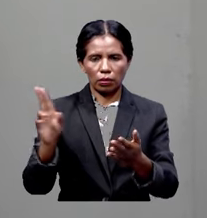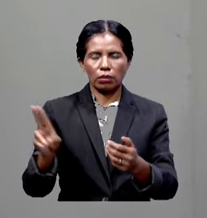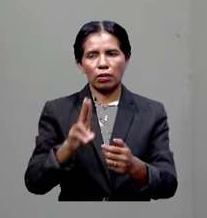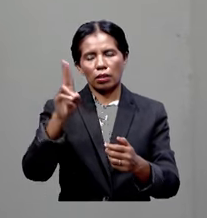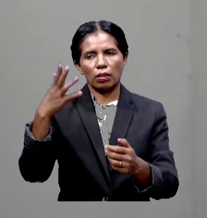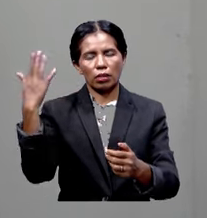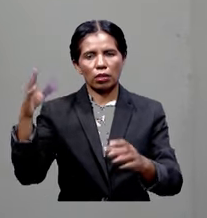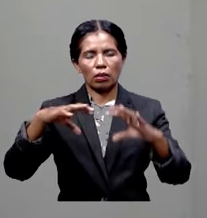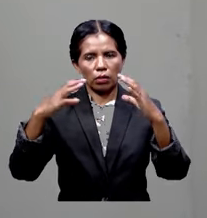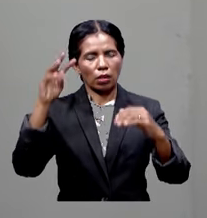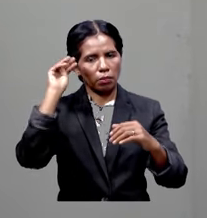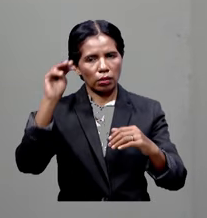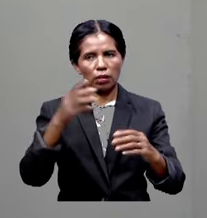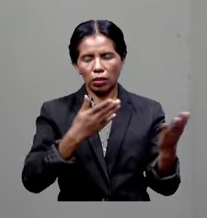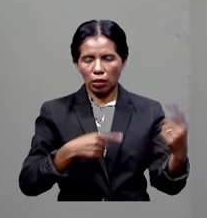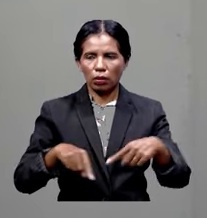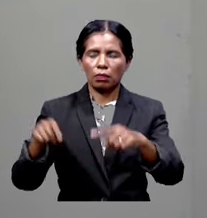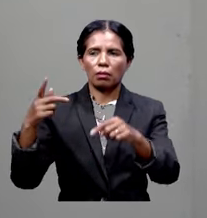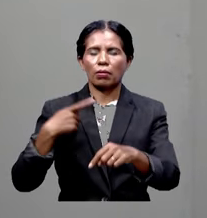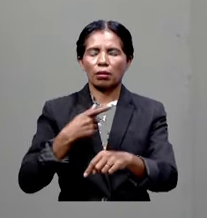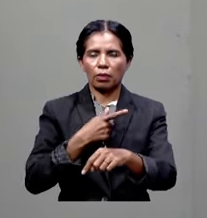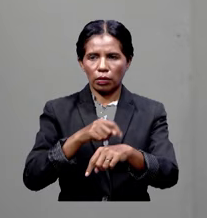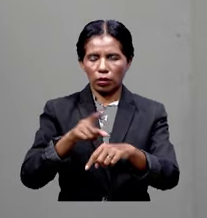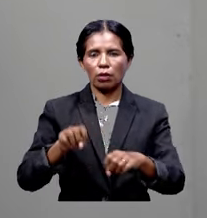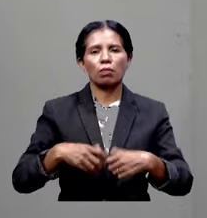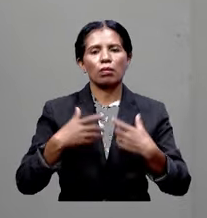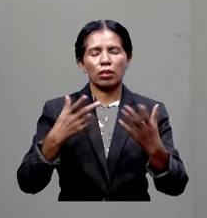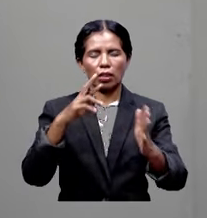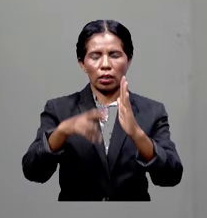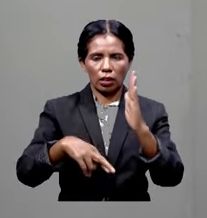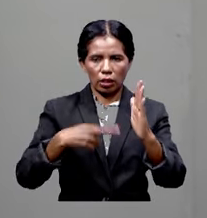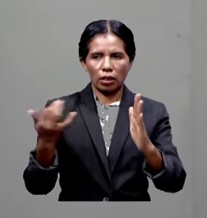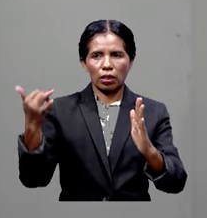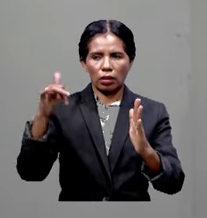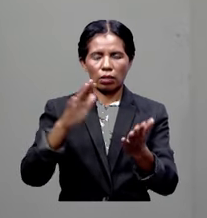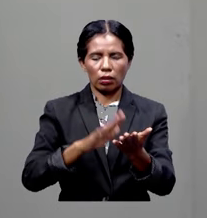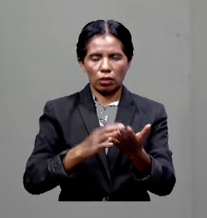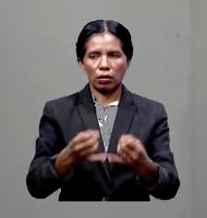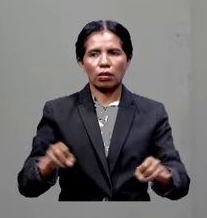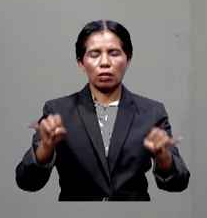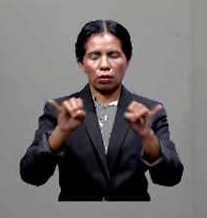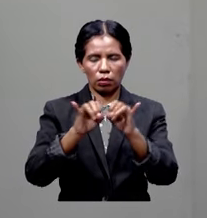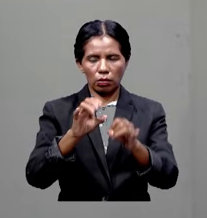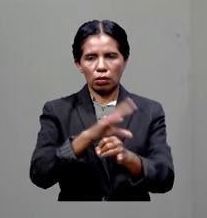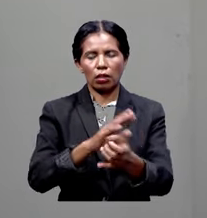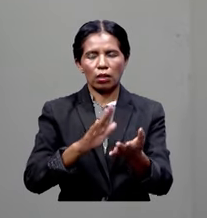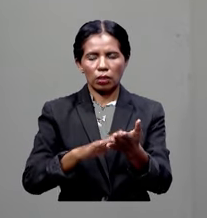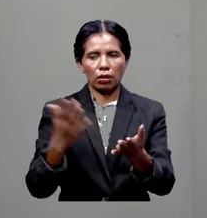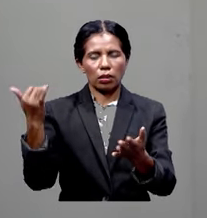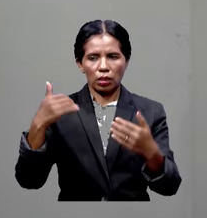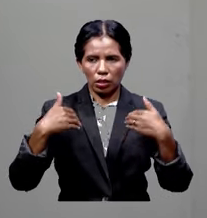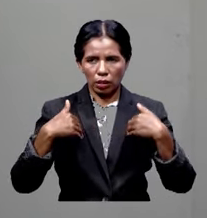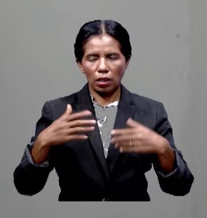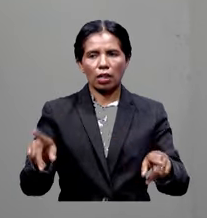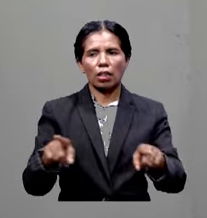ia o conselho ministro se haro com o parlamento para ita tarefa ta com isato regulariza instituto superior sira ensino superior sira nebe ia ane san